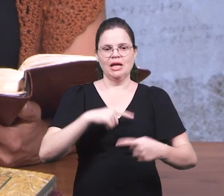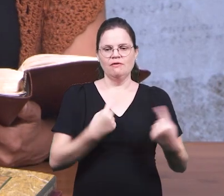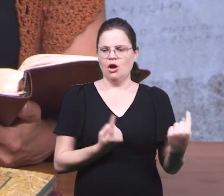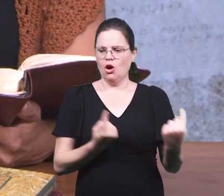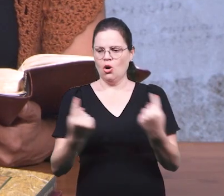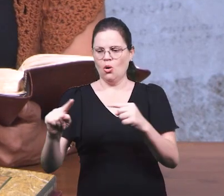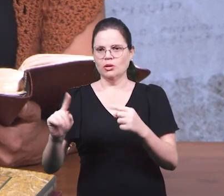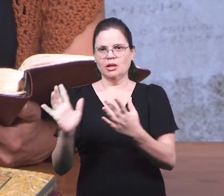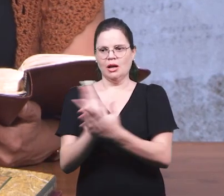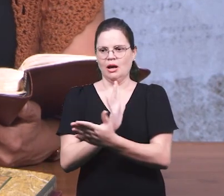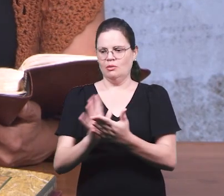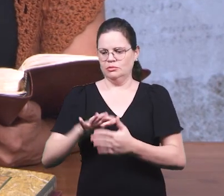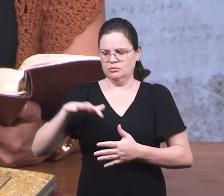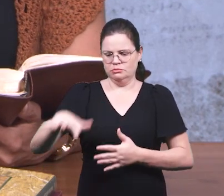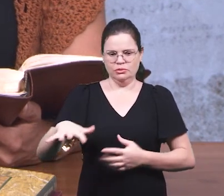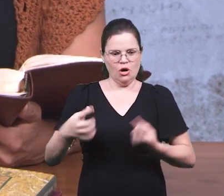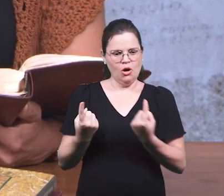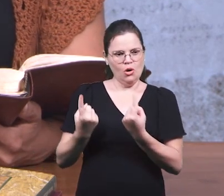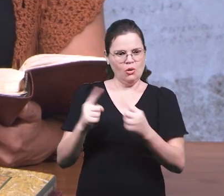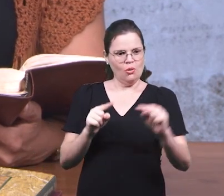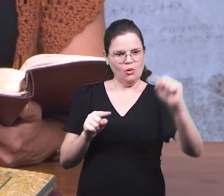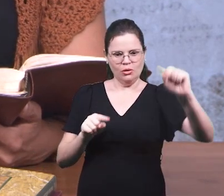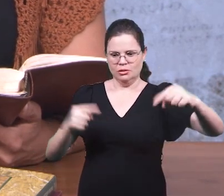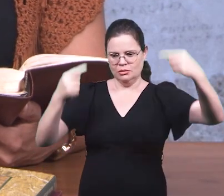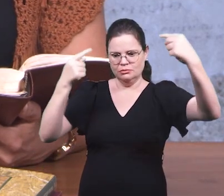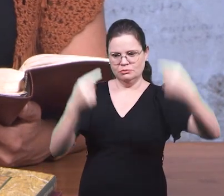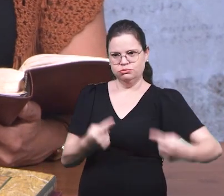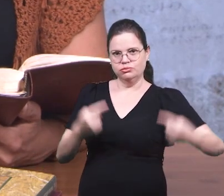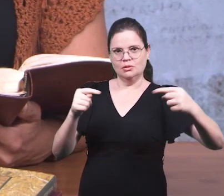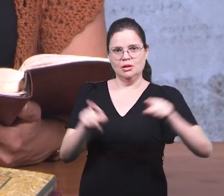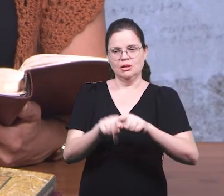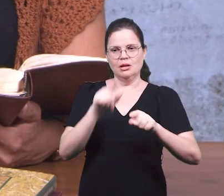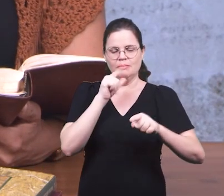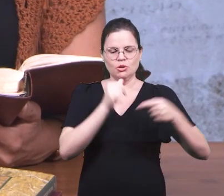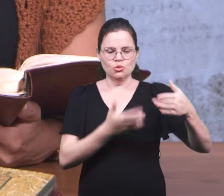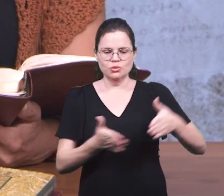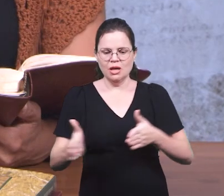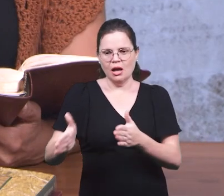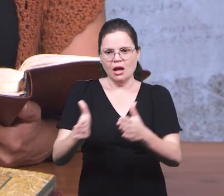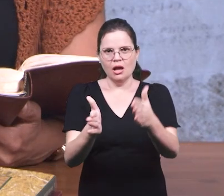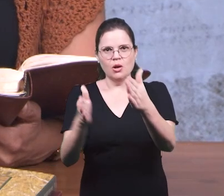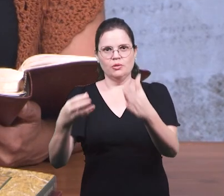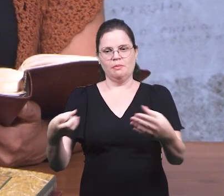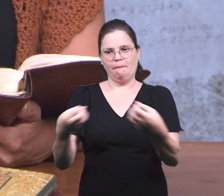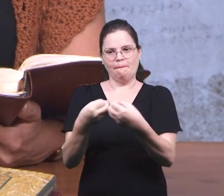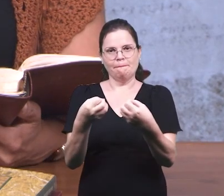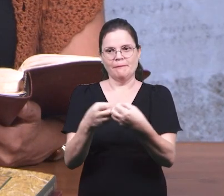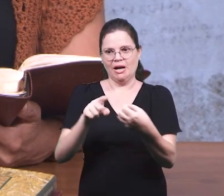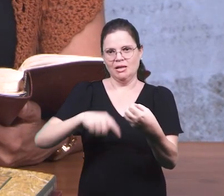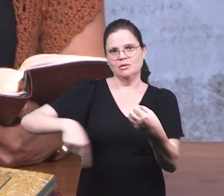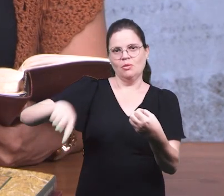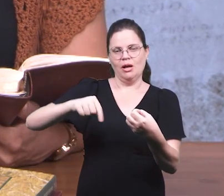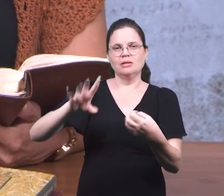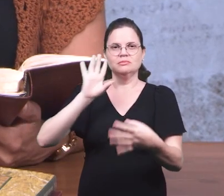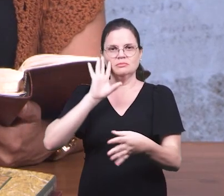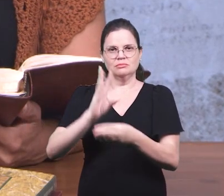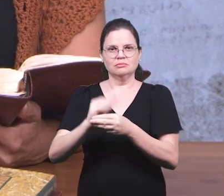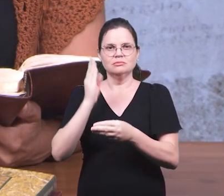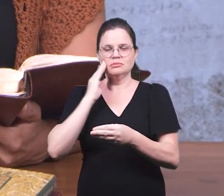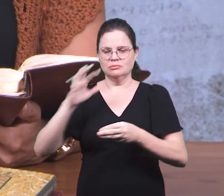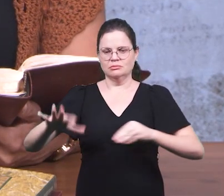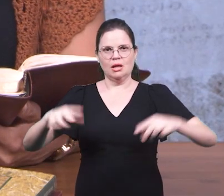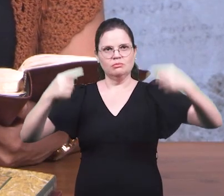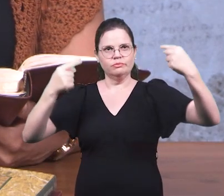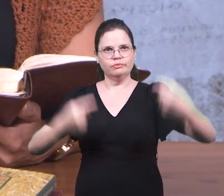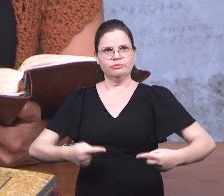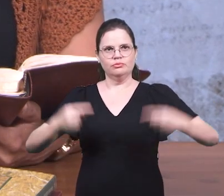os ribeiros de Arnon e contra a corrente dos ribeiros que se volve para a situação de Ar e se encosta